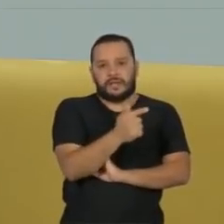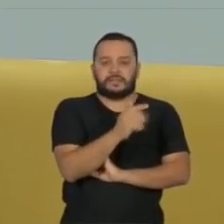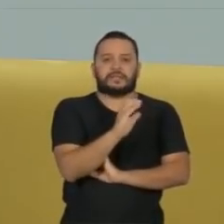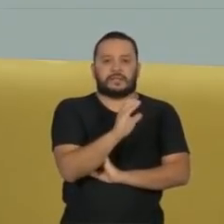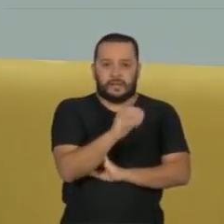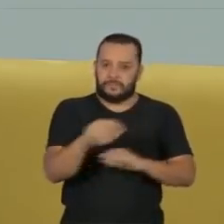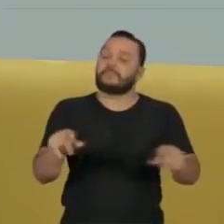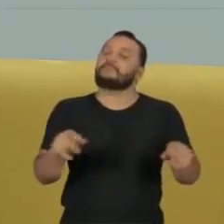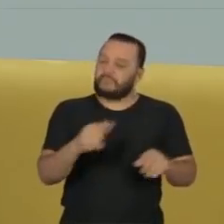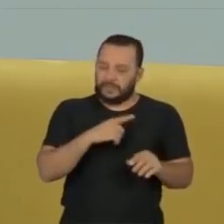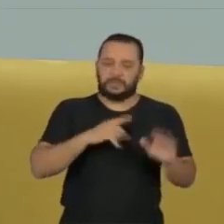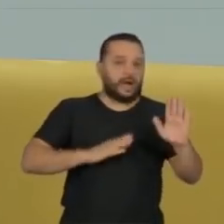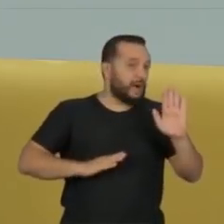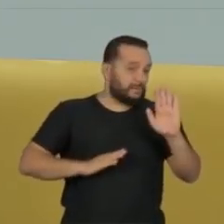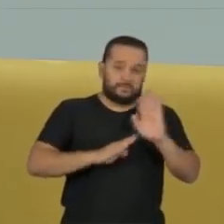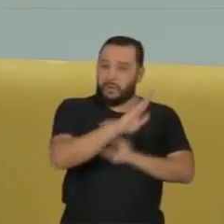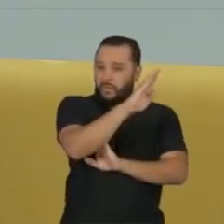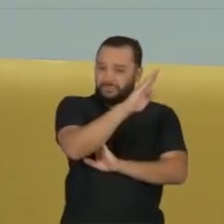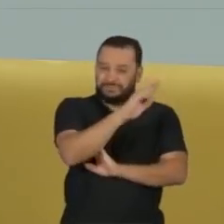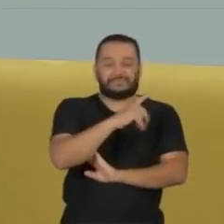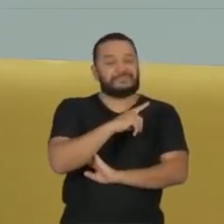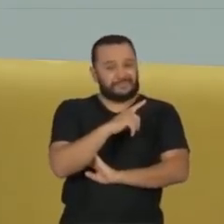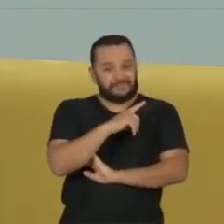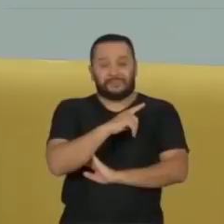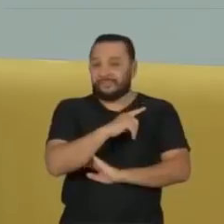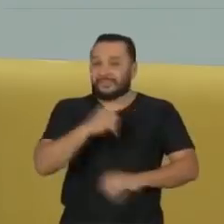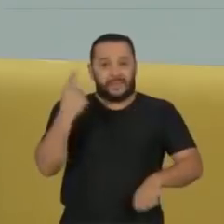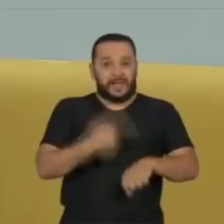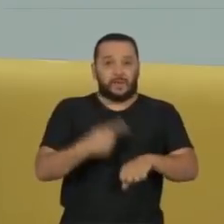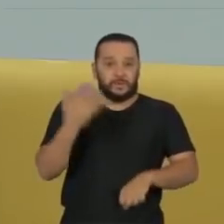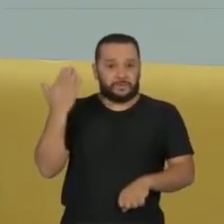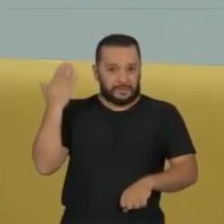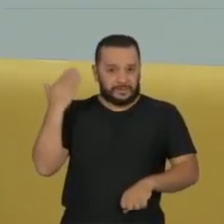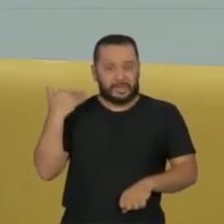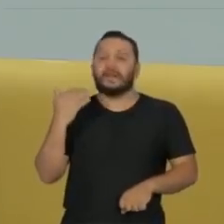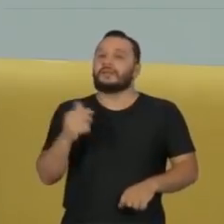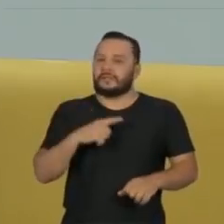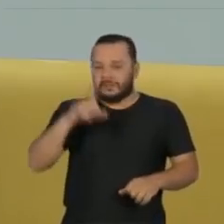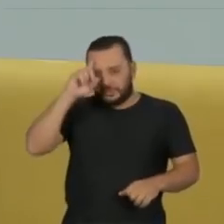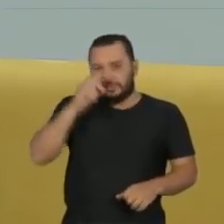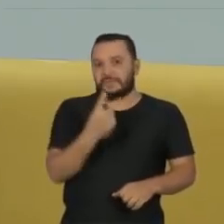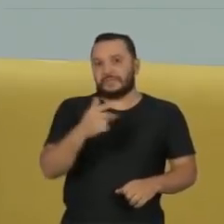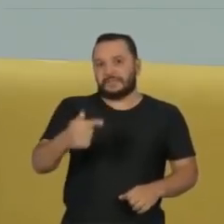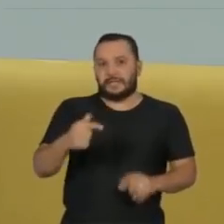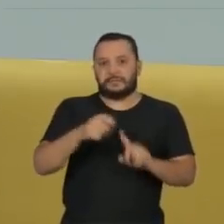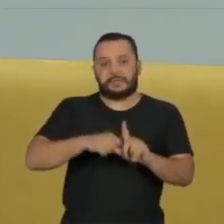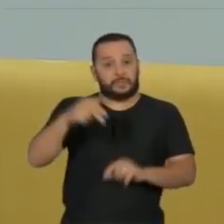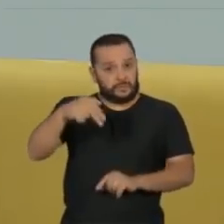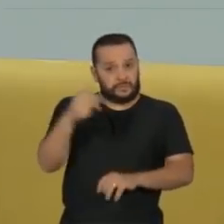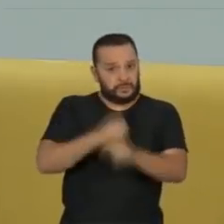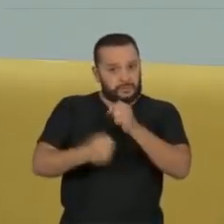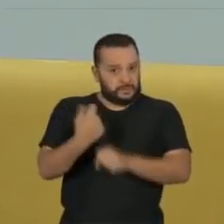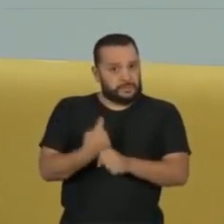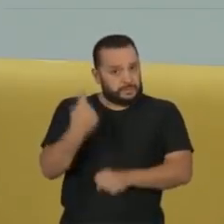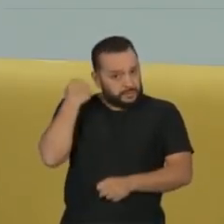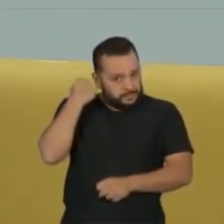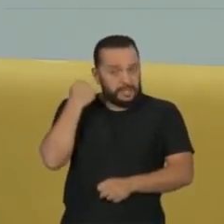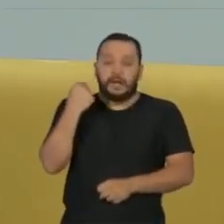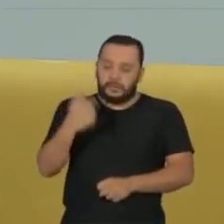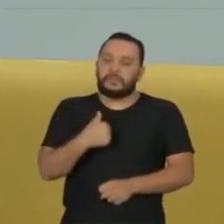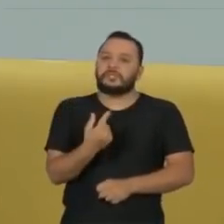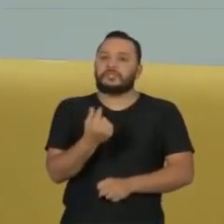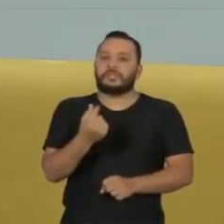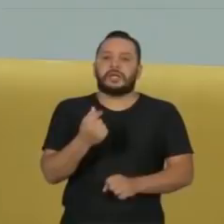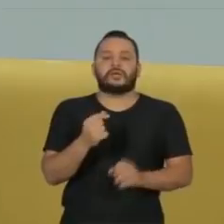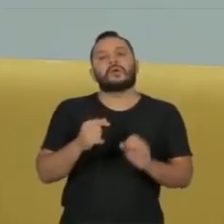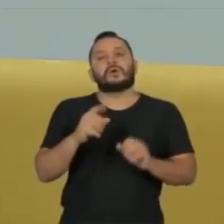4,27, a maior marca registrada. O recorde anterior foi alcançado no dia 27 de novembro do ano passado, quando a moeda